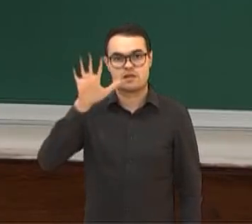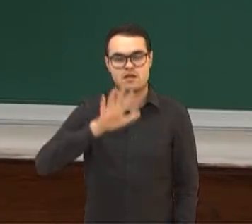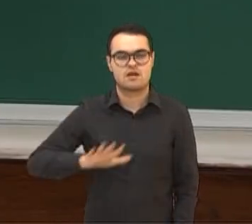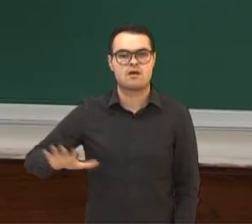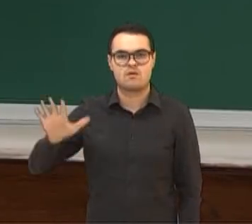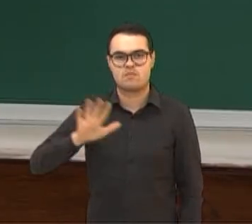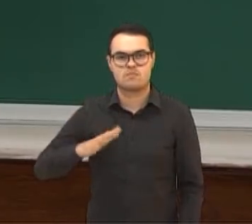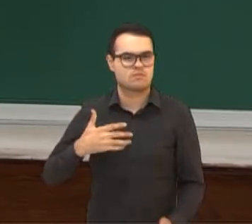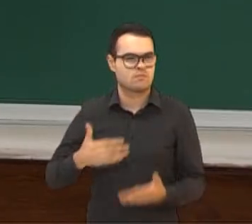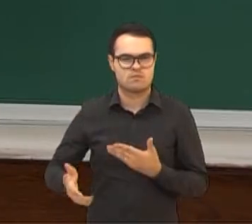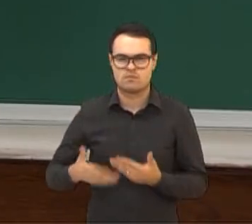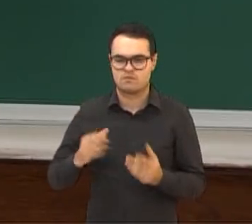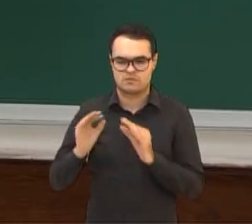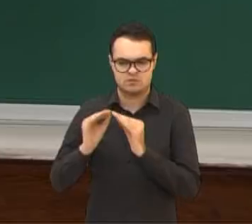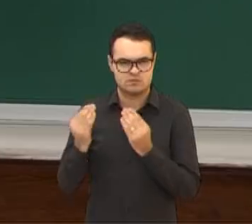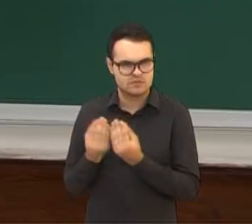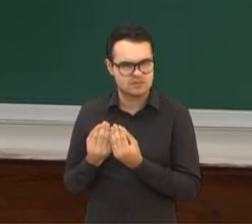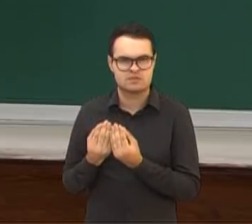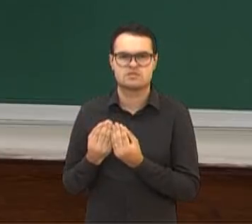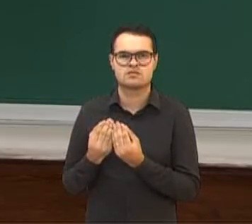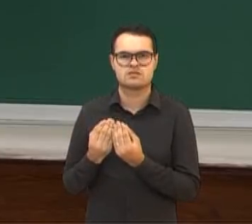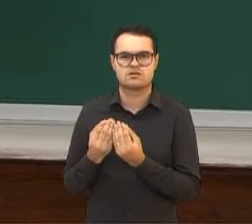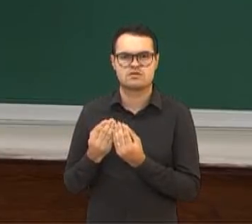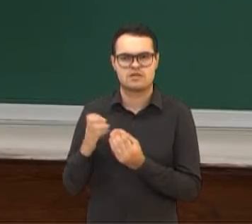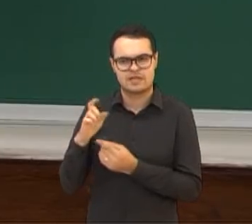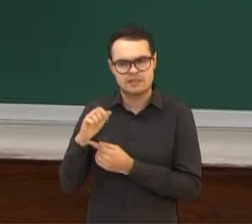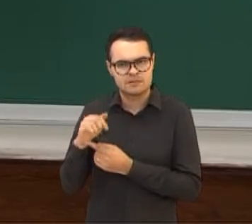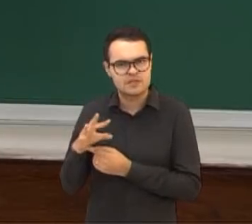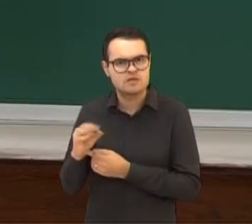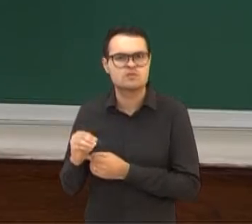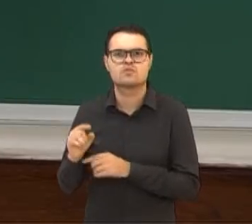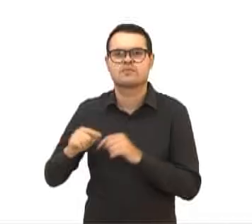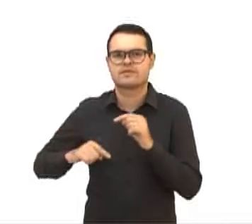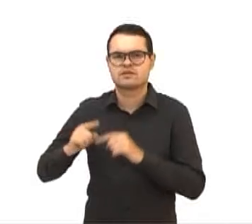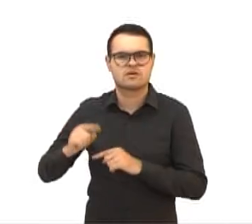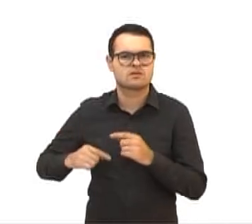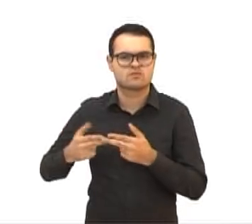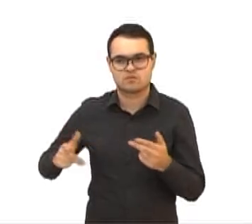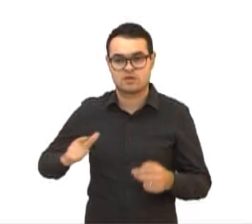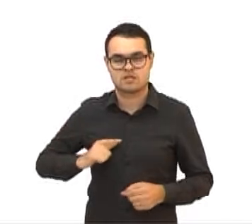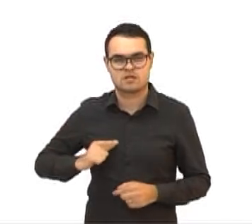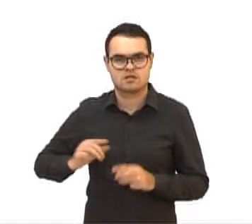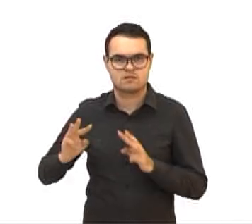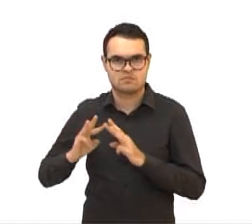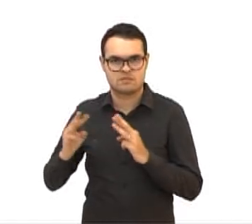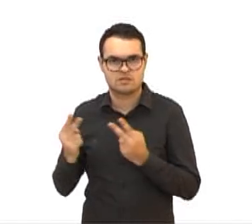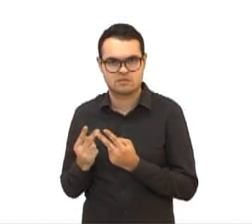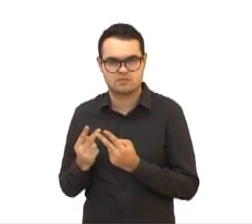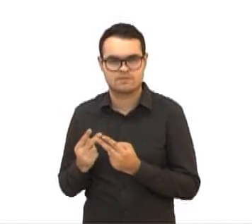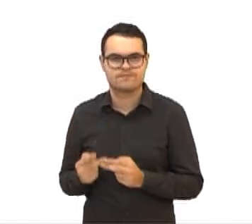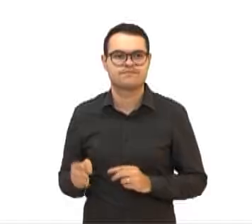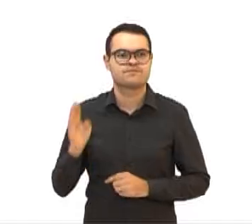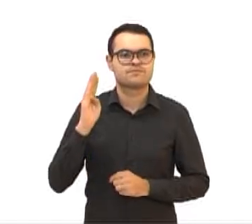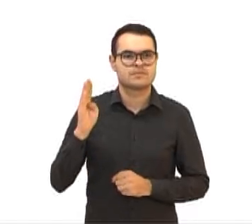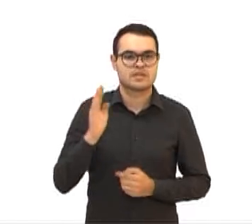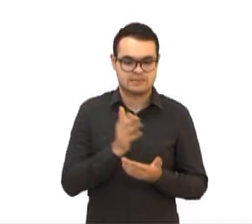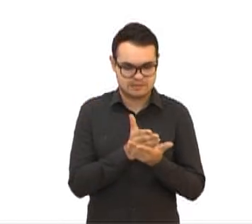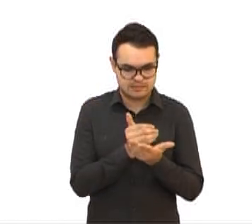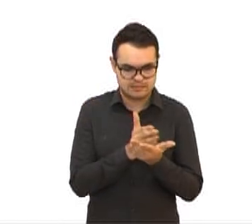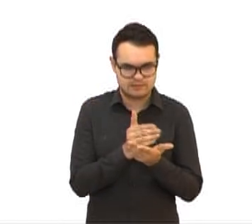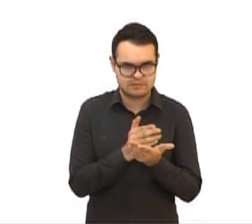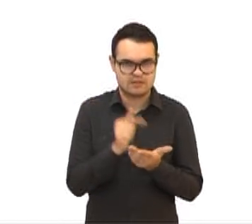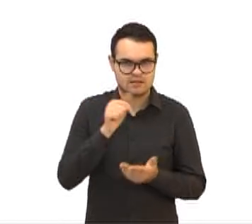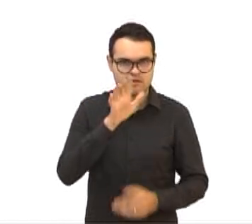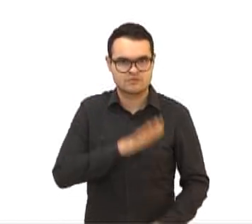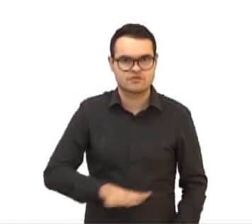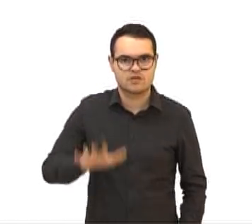que é tipo de substância, elemento, objeto tem matéria. Na letra B ele fala, a divisibilidade é uma propriedade